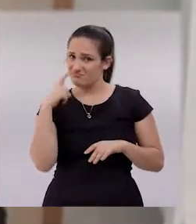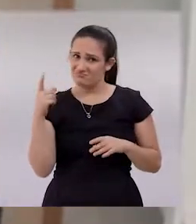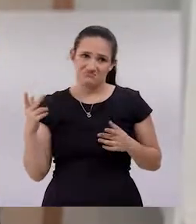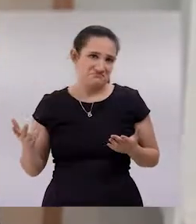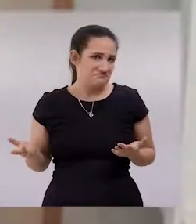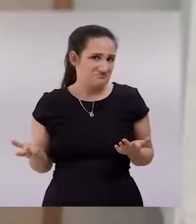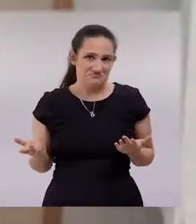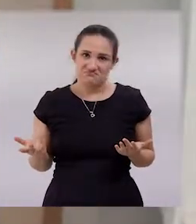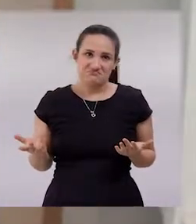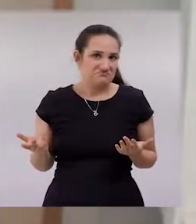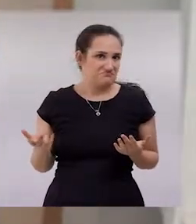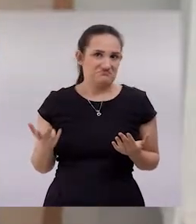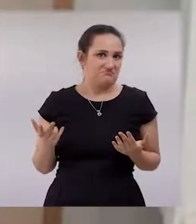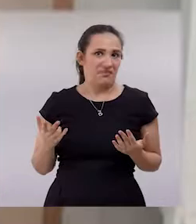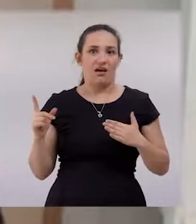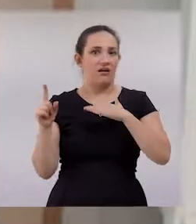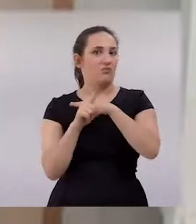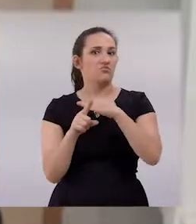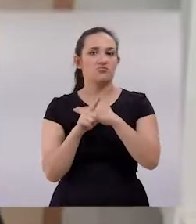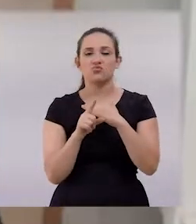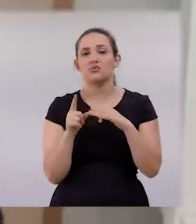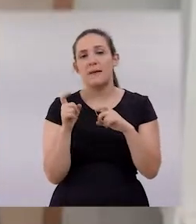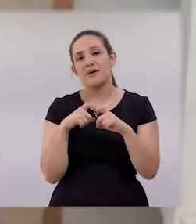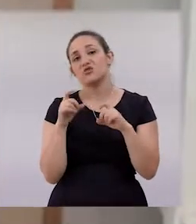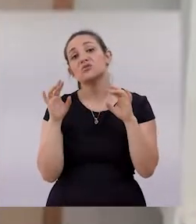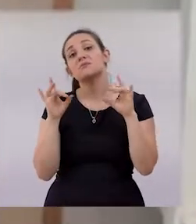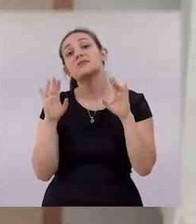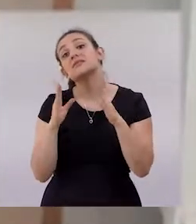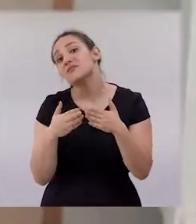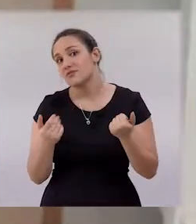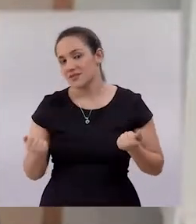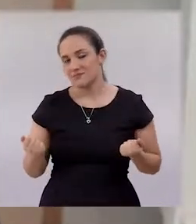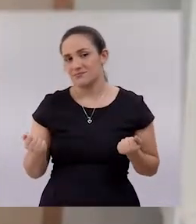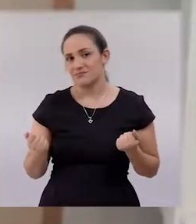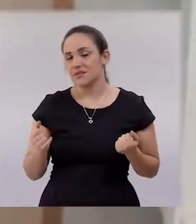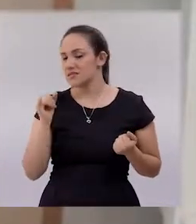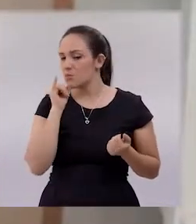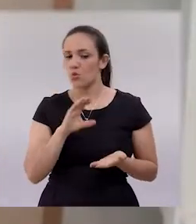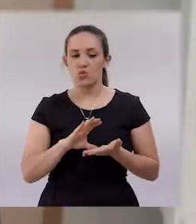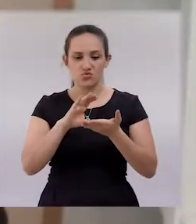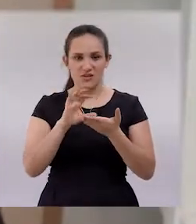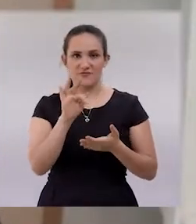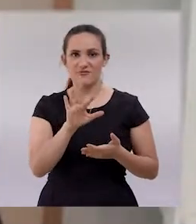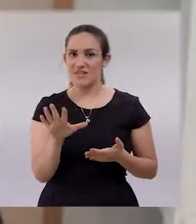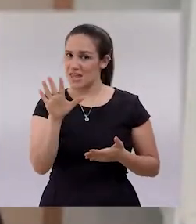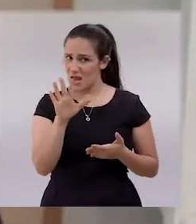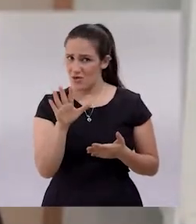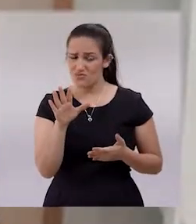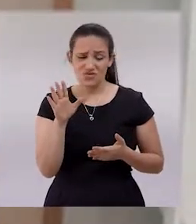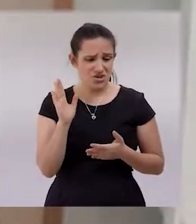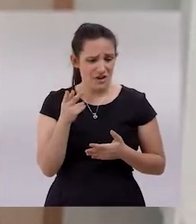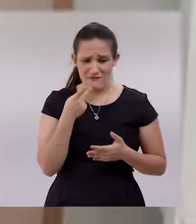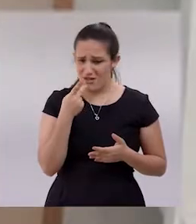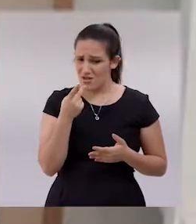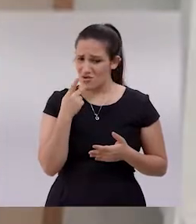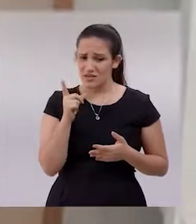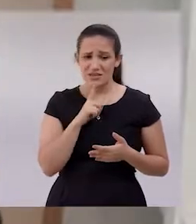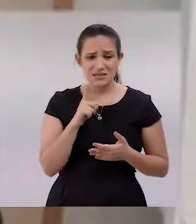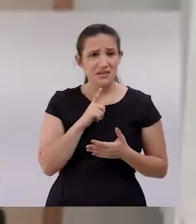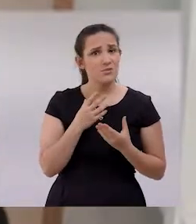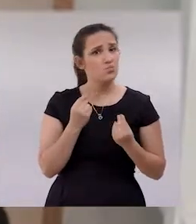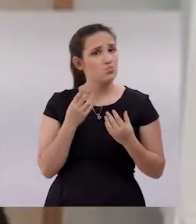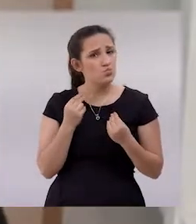país. Se você for ver a pesquisa que foi realizada em 2018 pelo próprio CFM, você vê uma